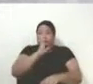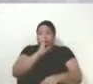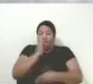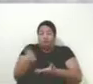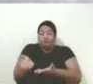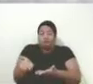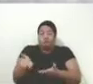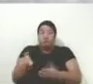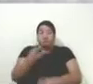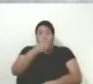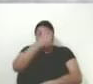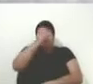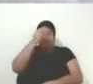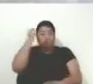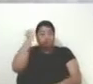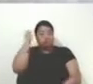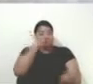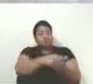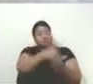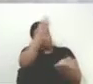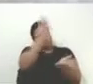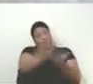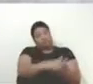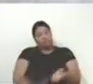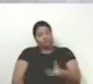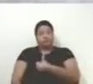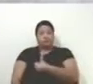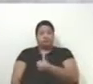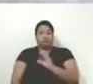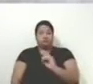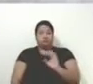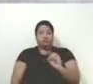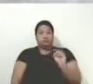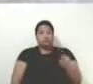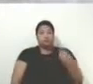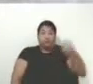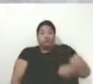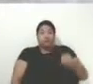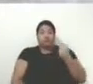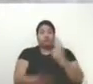recebeu 600 mil reais de multa, em torno disso, aproximadamente.